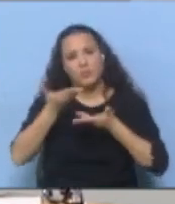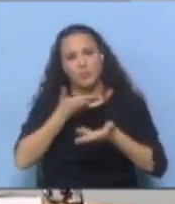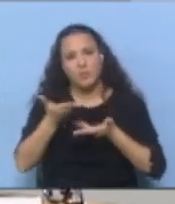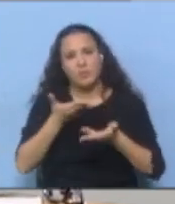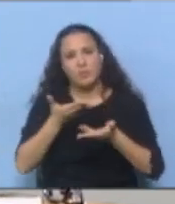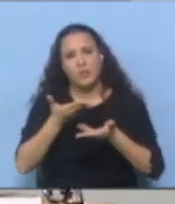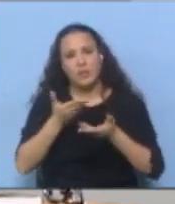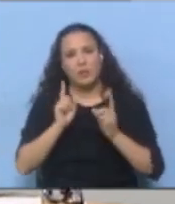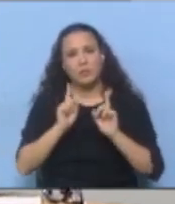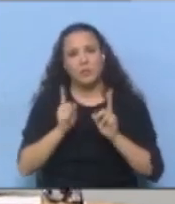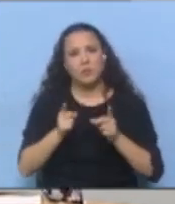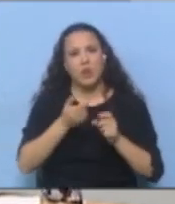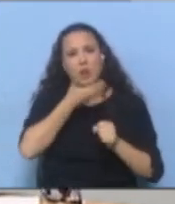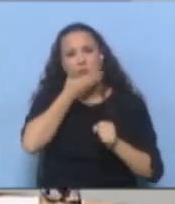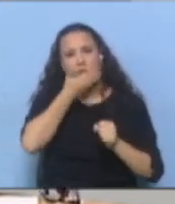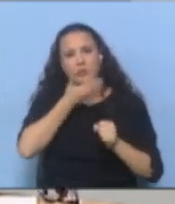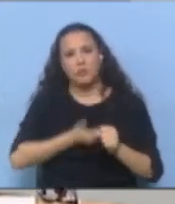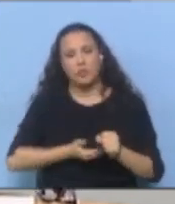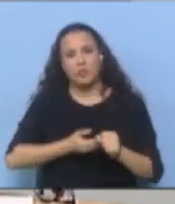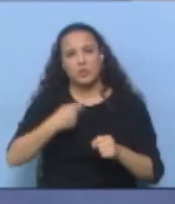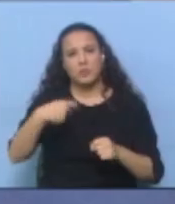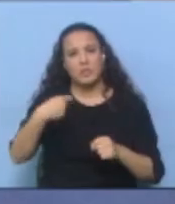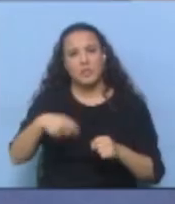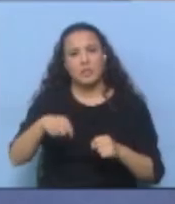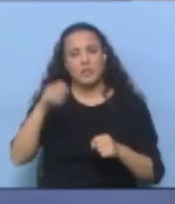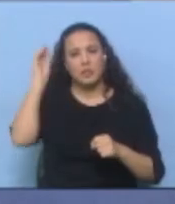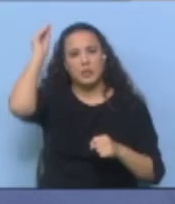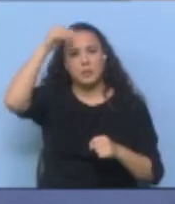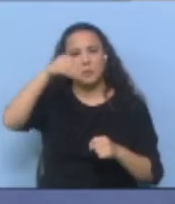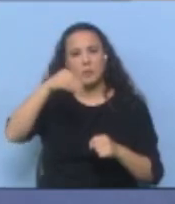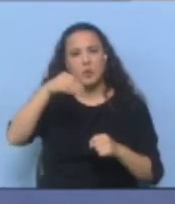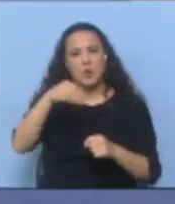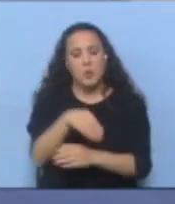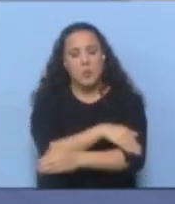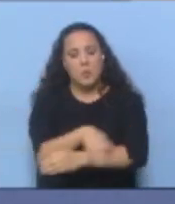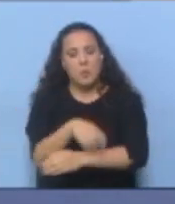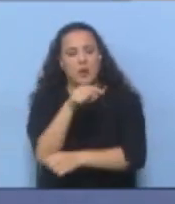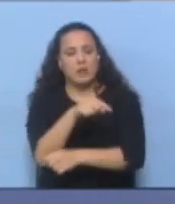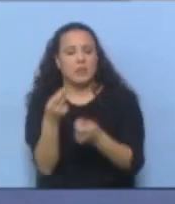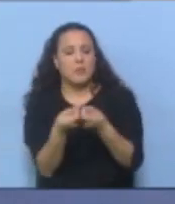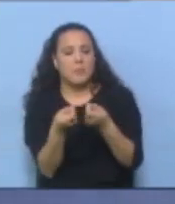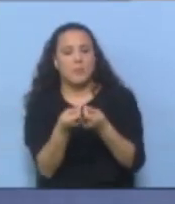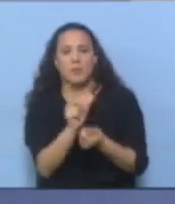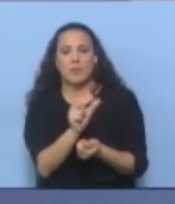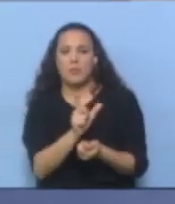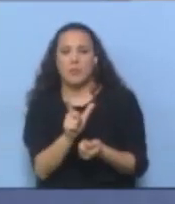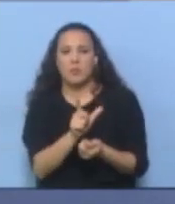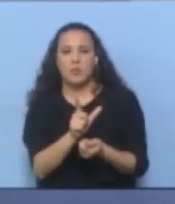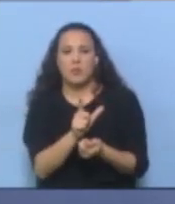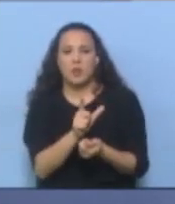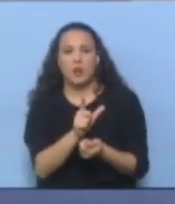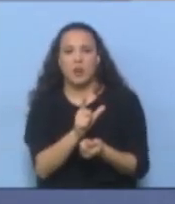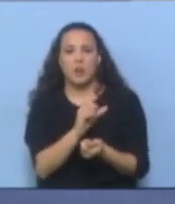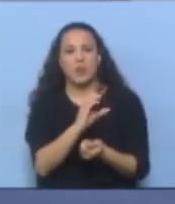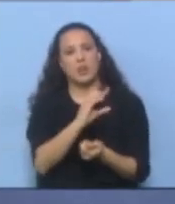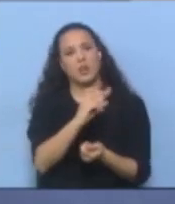partir do que foi a experiência do Presidente da República num bairro aqui em Lisboa, numa academia Johnson, uma